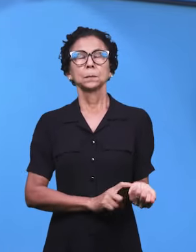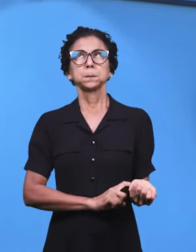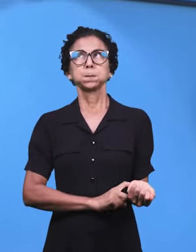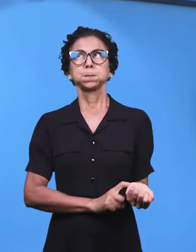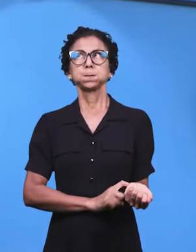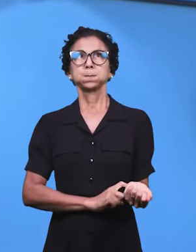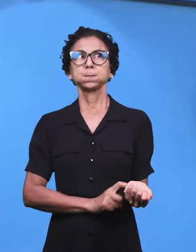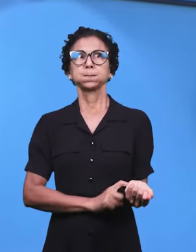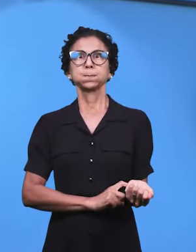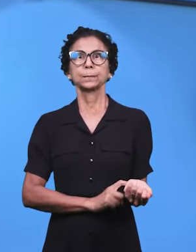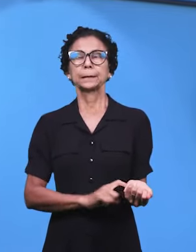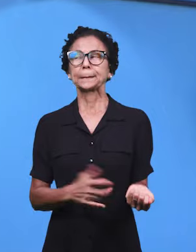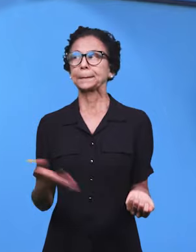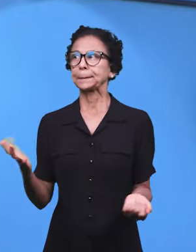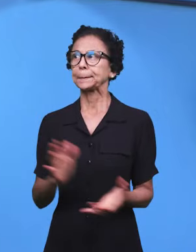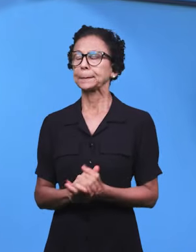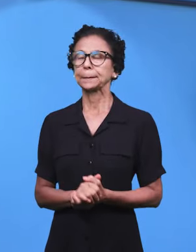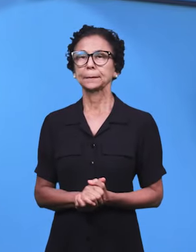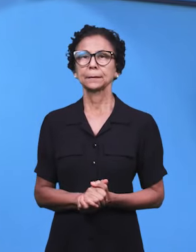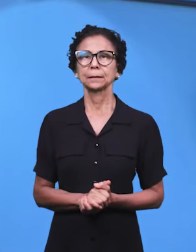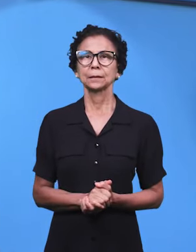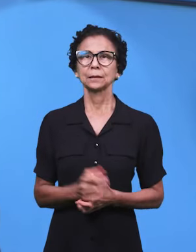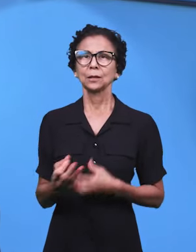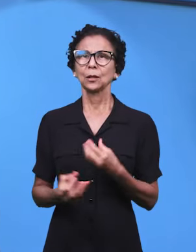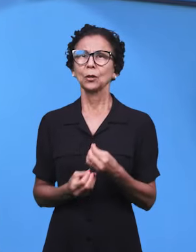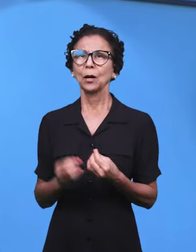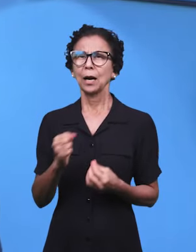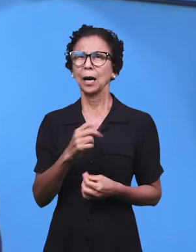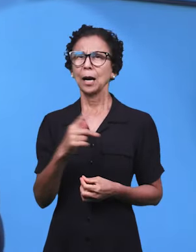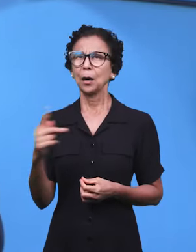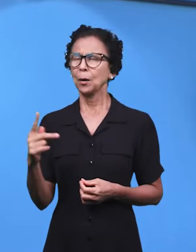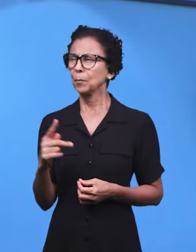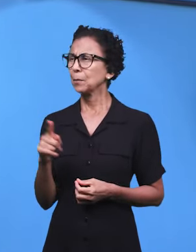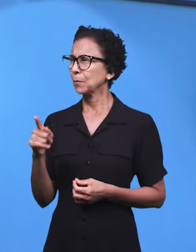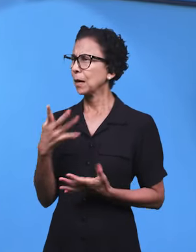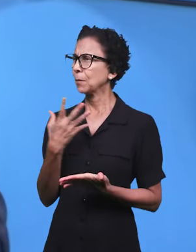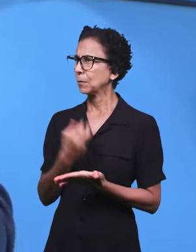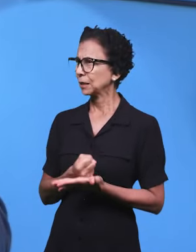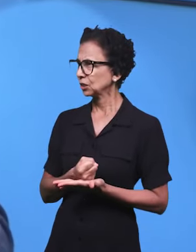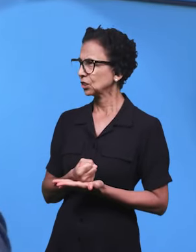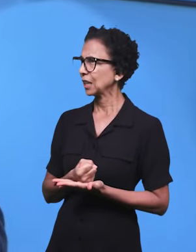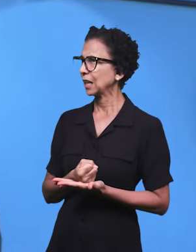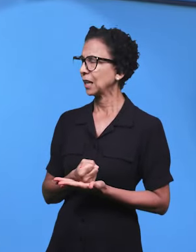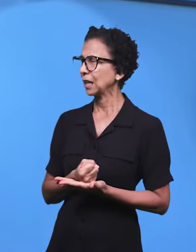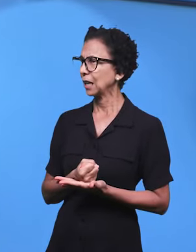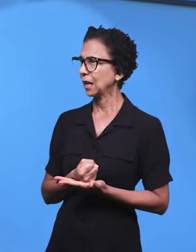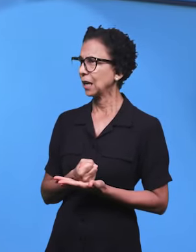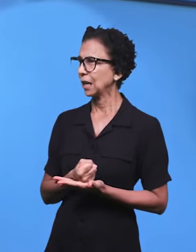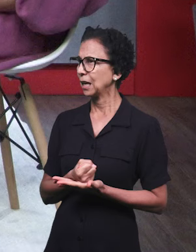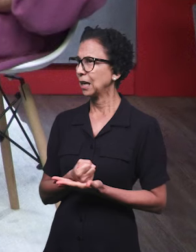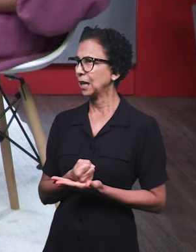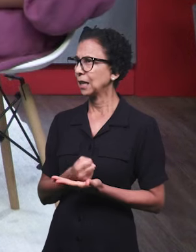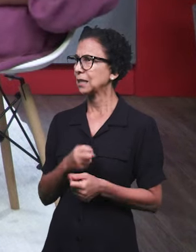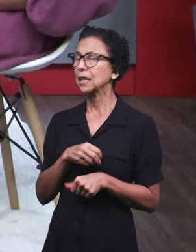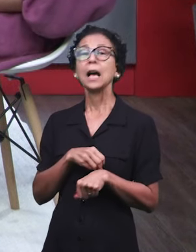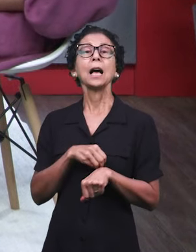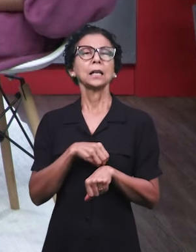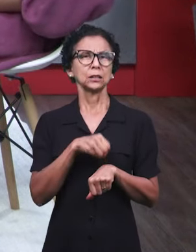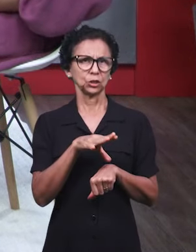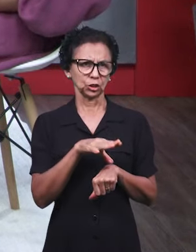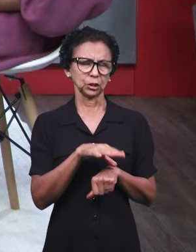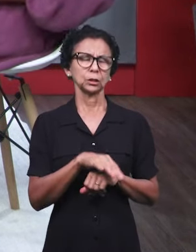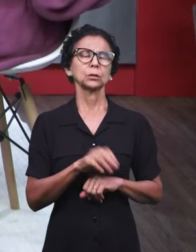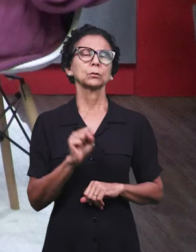estressado. Então, existe esse aplicativo. Você recomenda esses aplicativos para as pessoas que estão assistindo baixar? Isso ajuda? Recomendo, recomendo